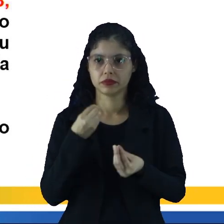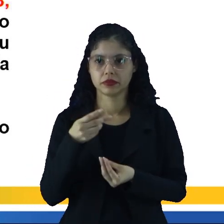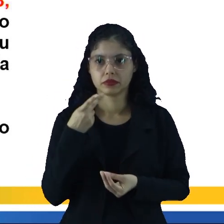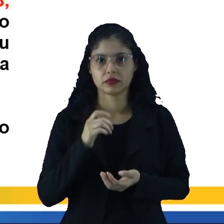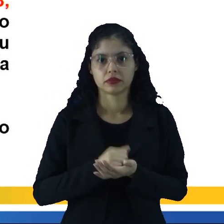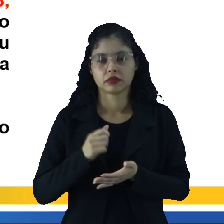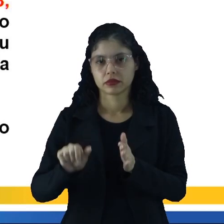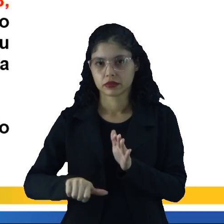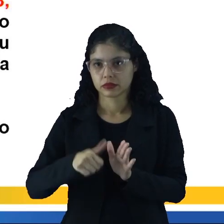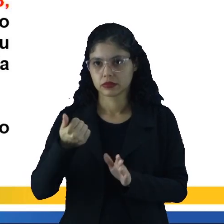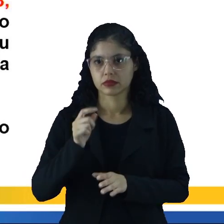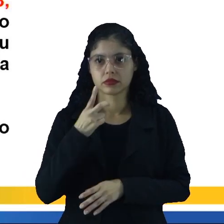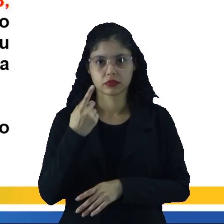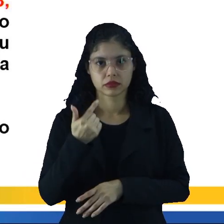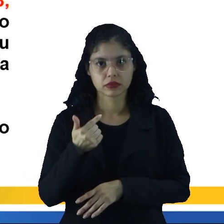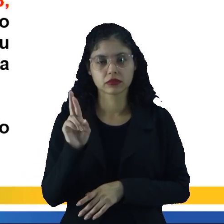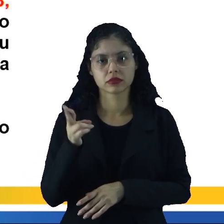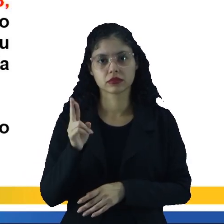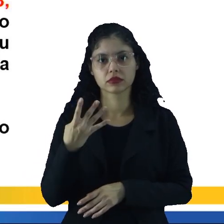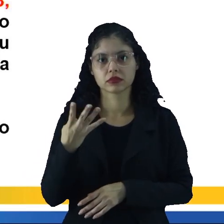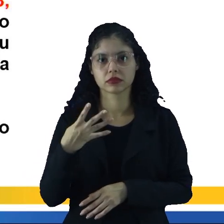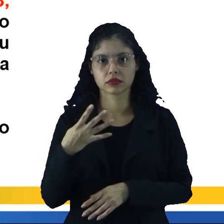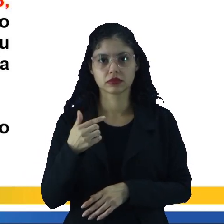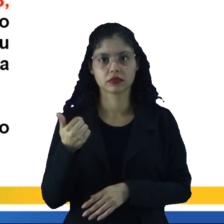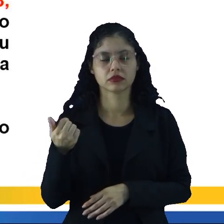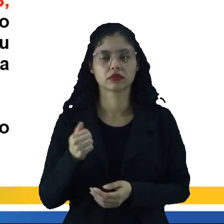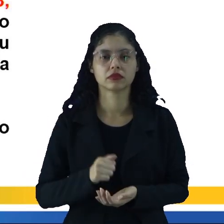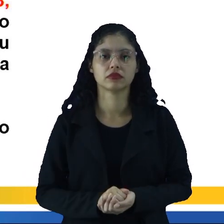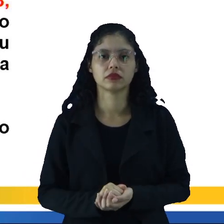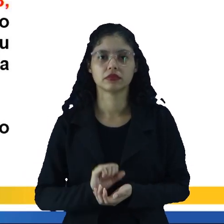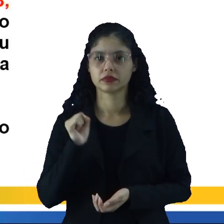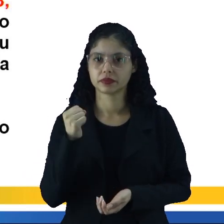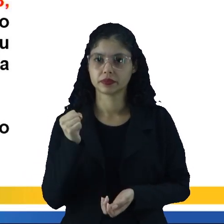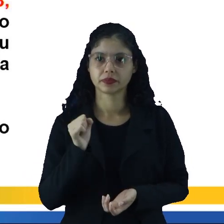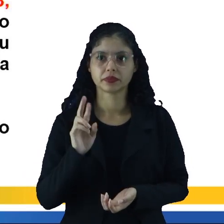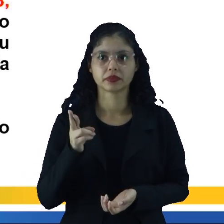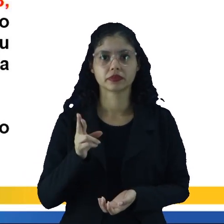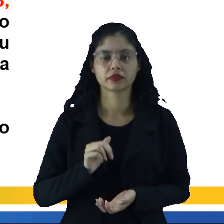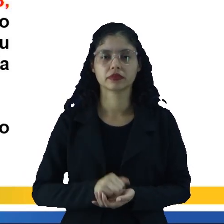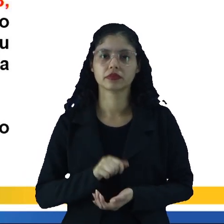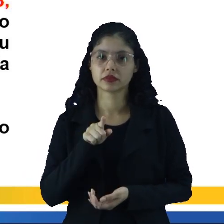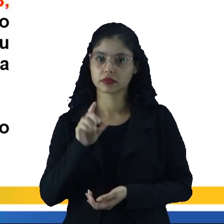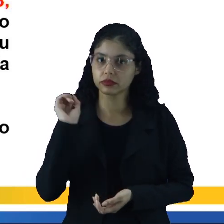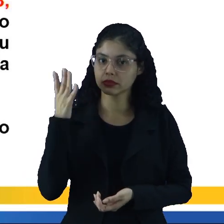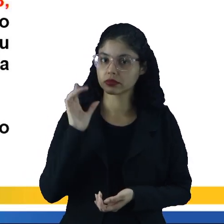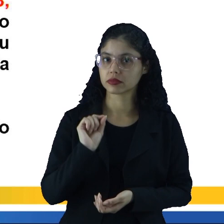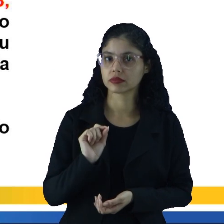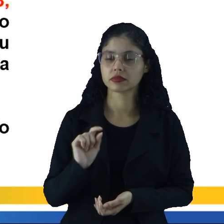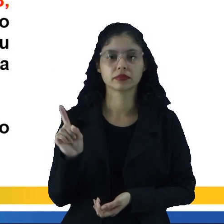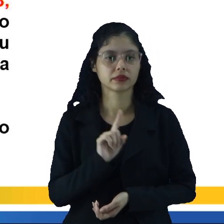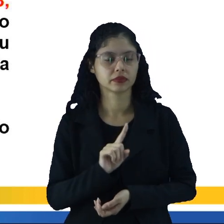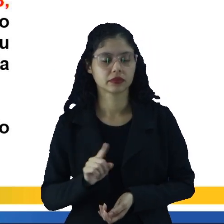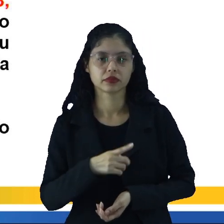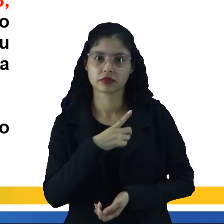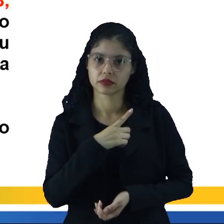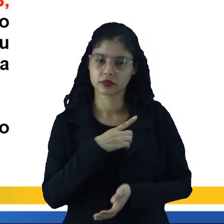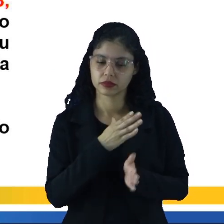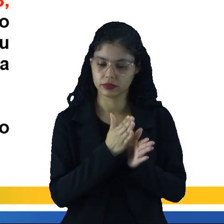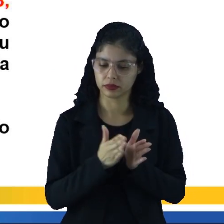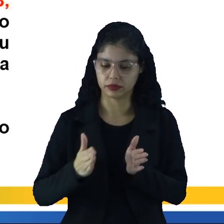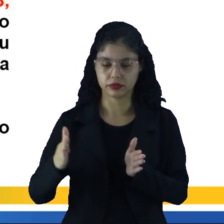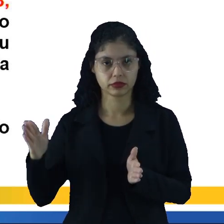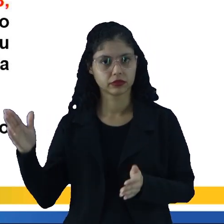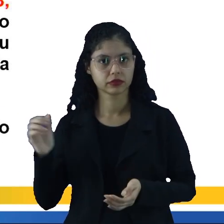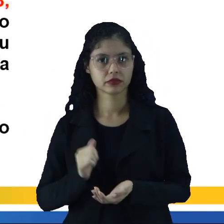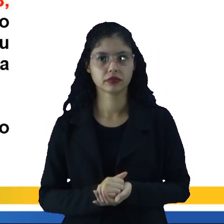primeiro momento custou R$2, segundo 4, depois 8. Nesse caso aí não. Ele teve uma